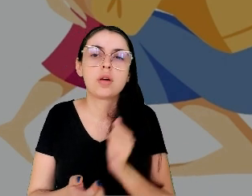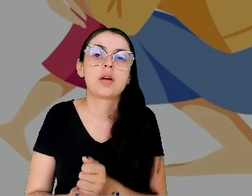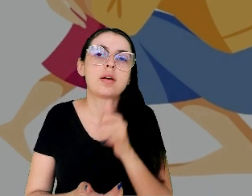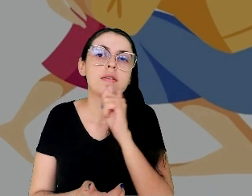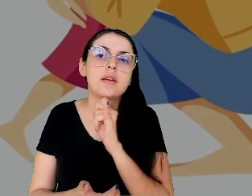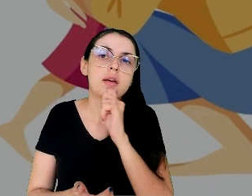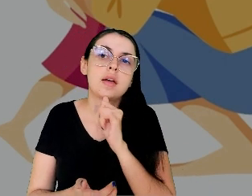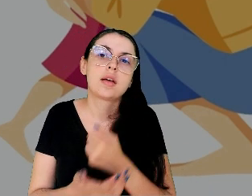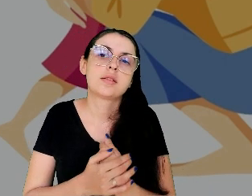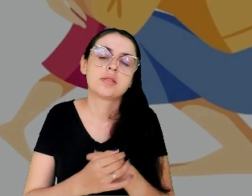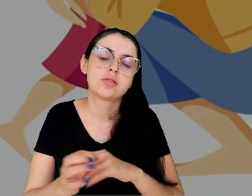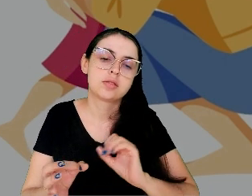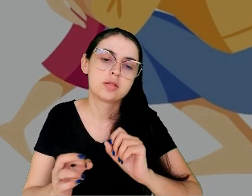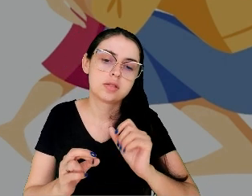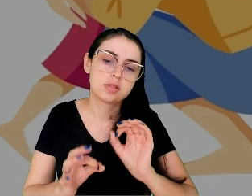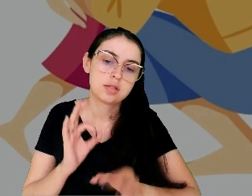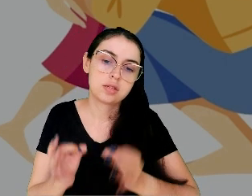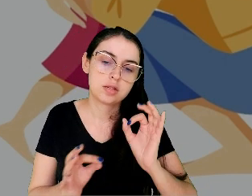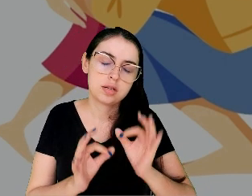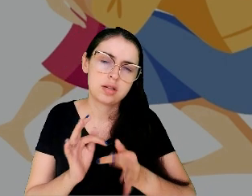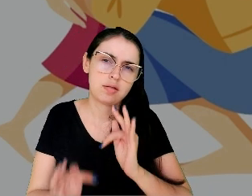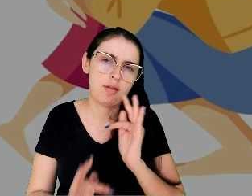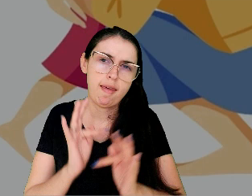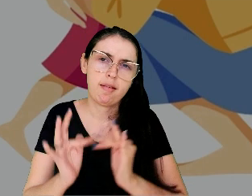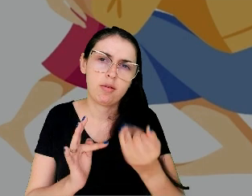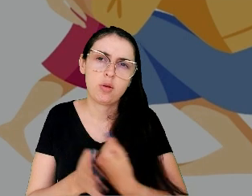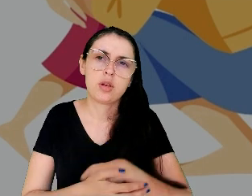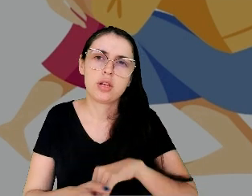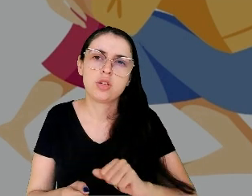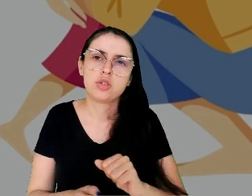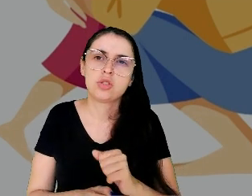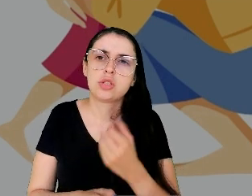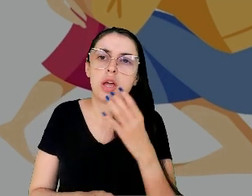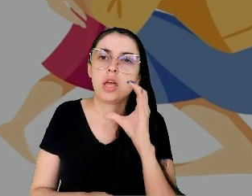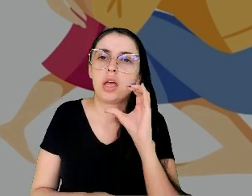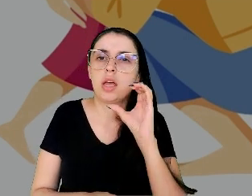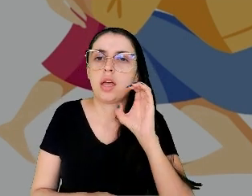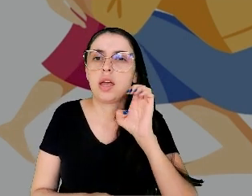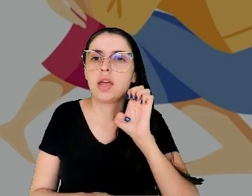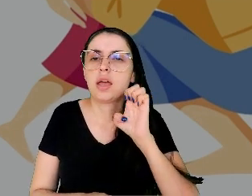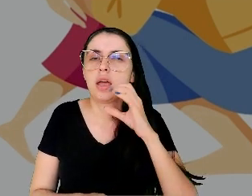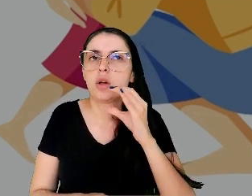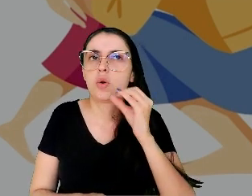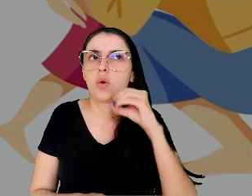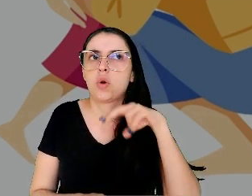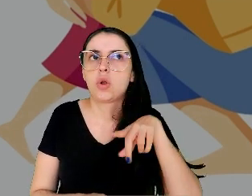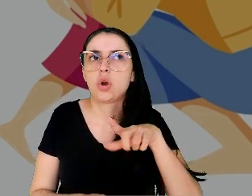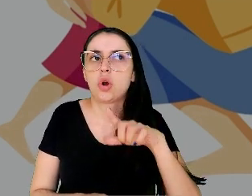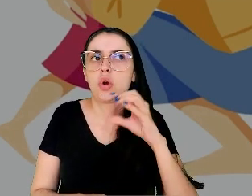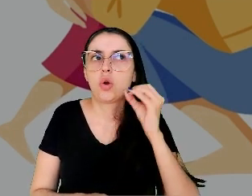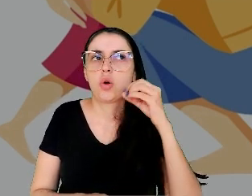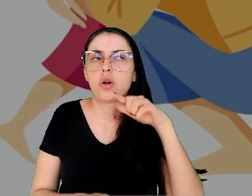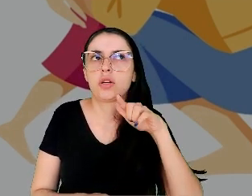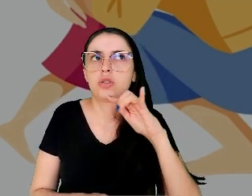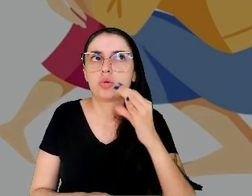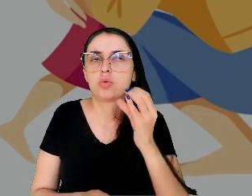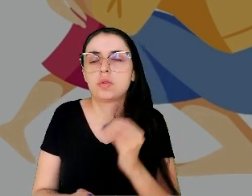agroecológicos. Então, na verdade, a pandemia acabou